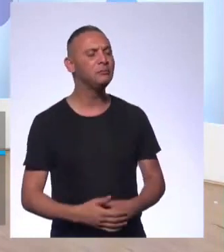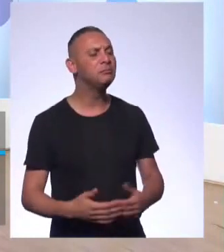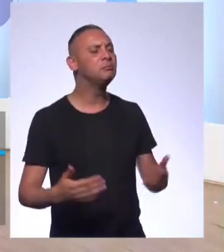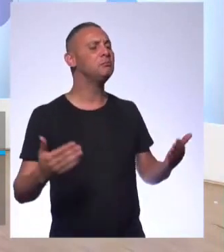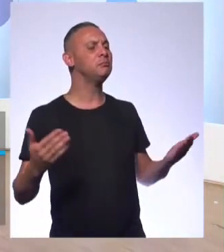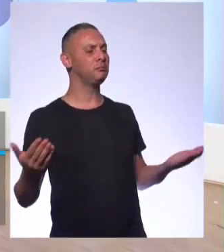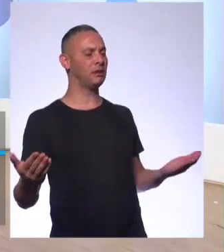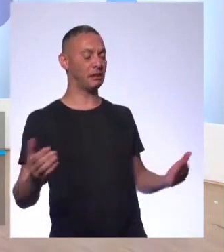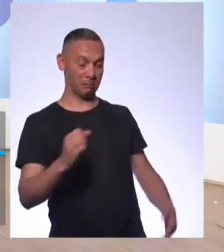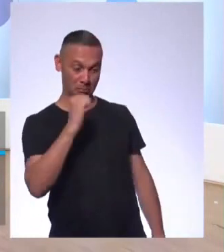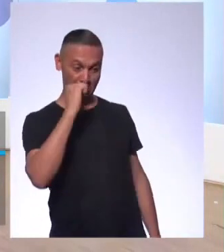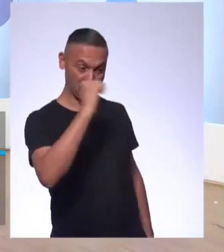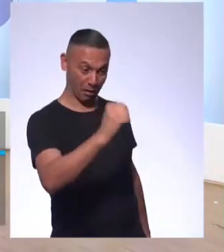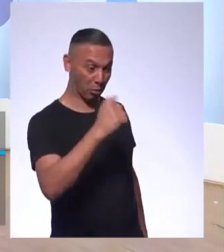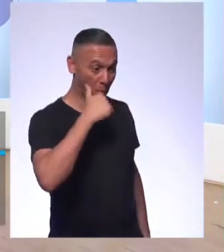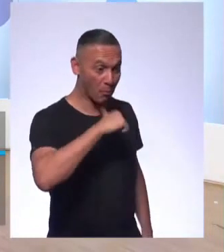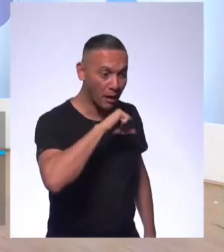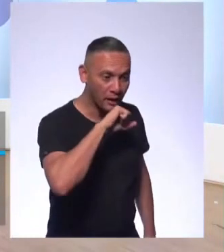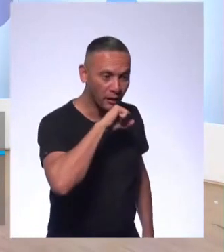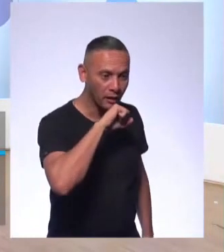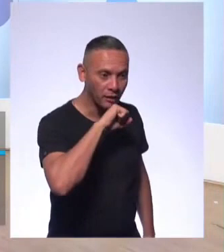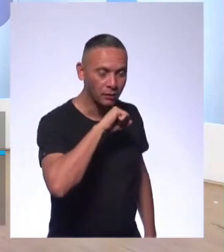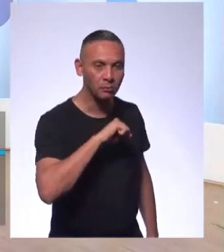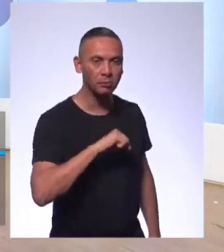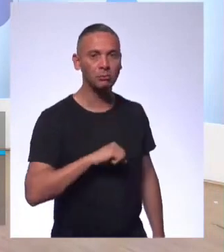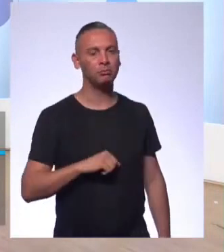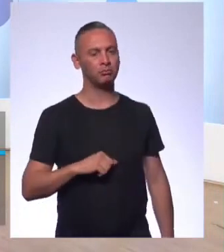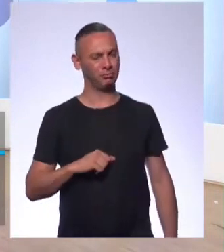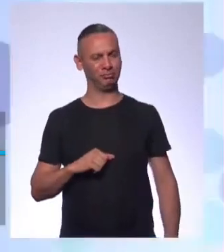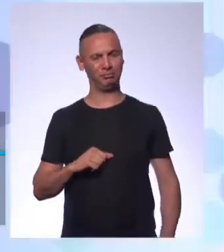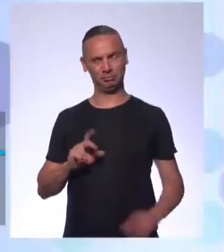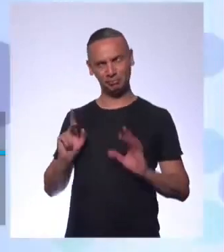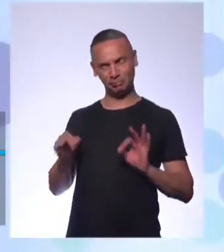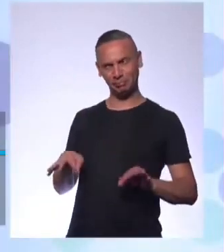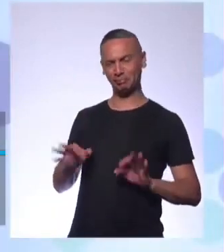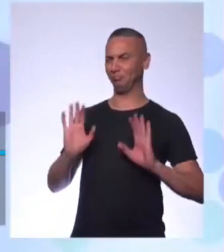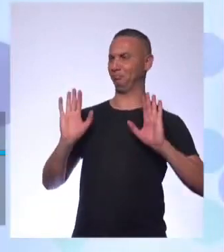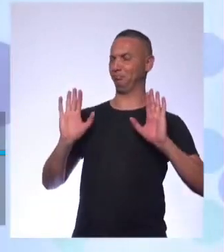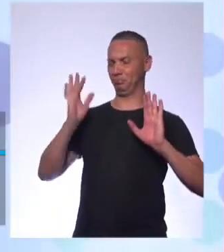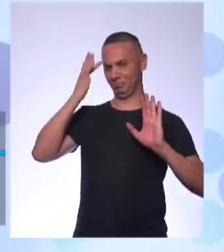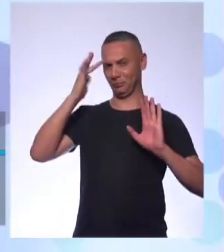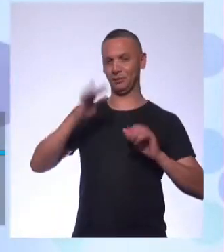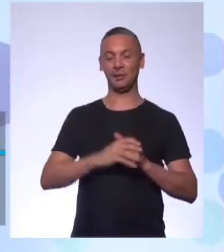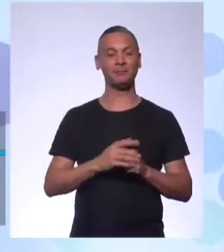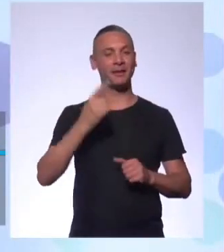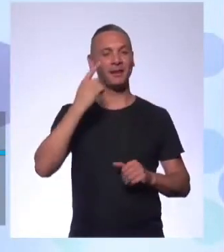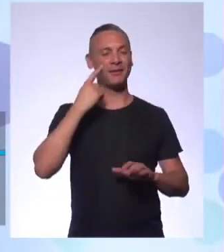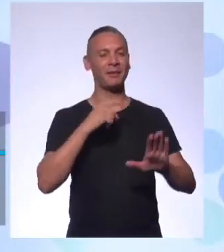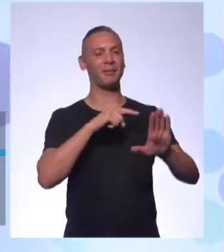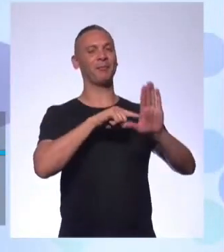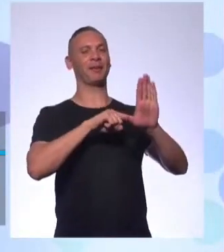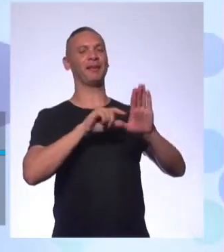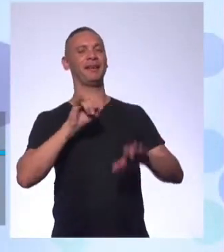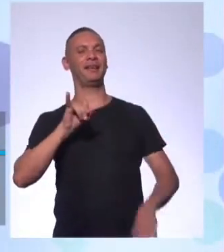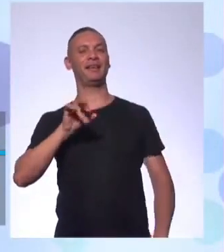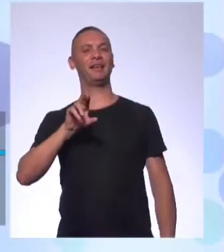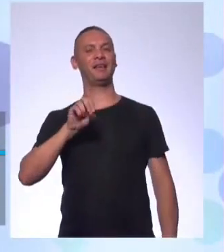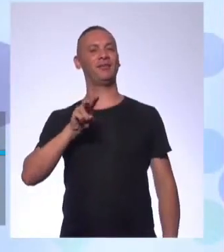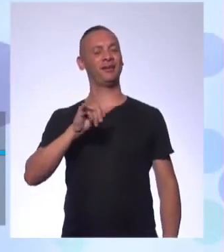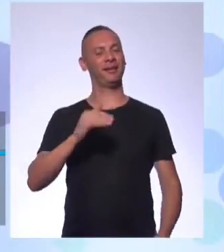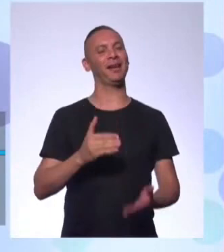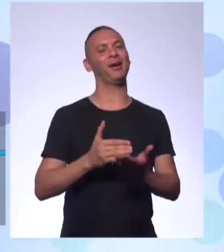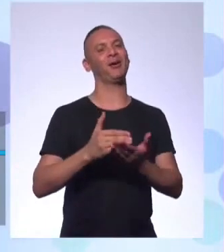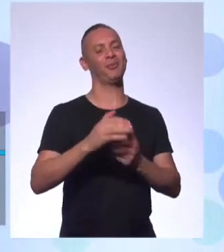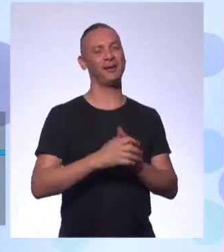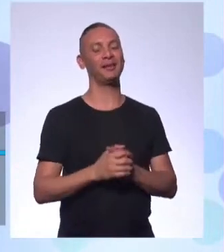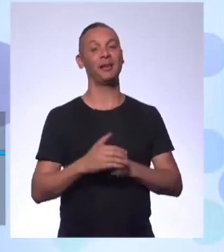ele matou a própria mãe? Não acredito que seja isso. Mas olhe como a ironia vai sendo construída. Você tem eles conversando que